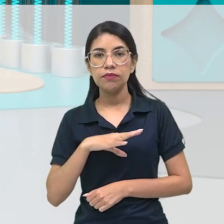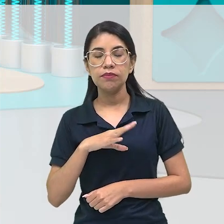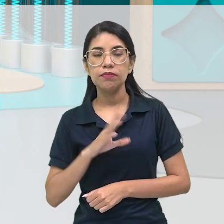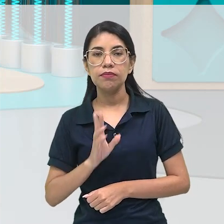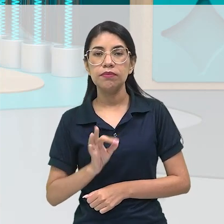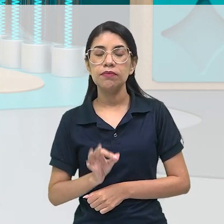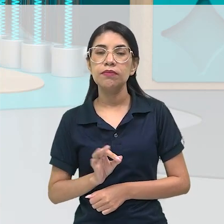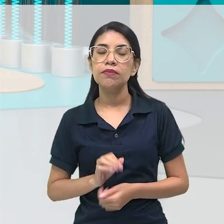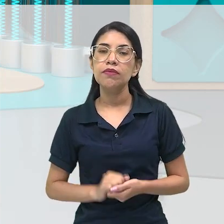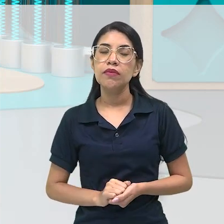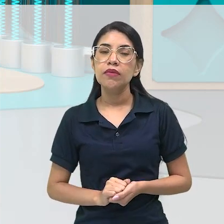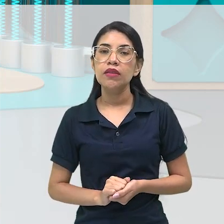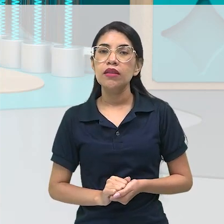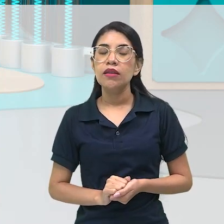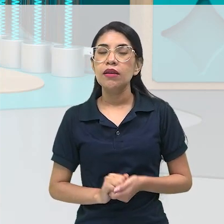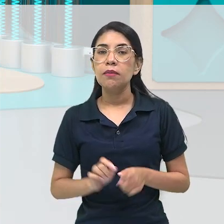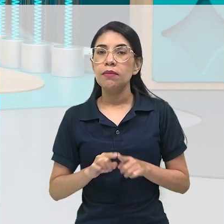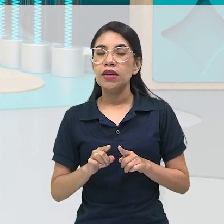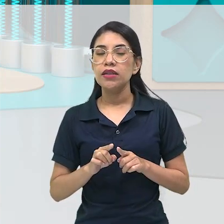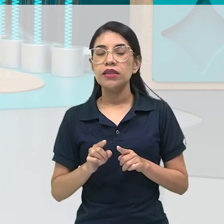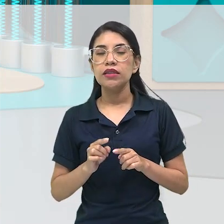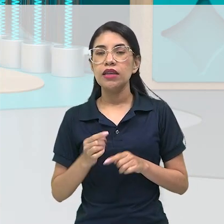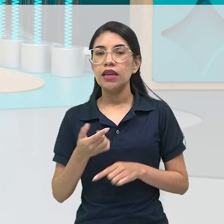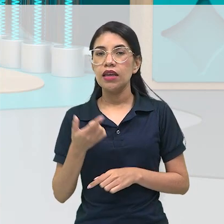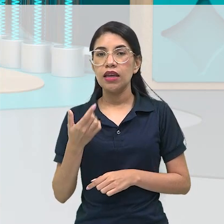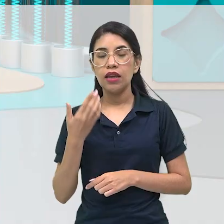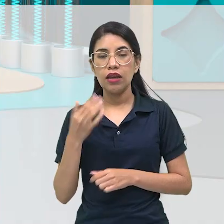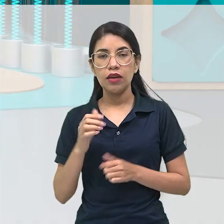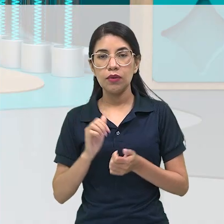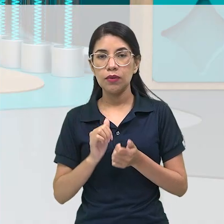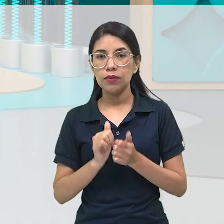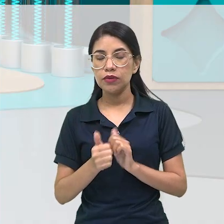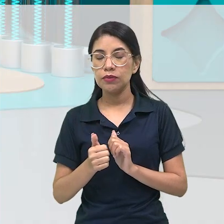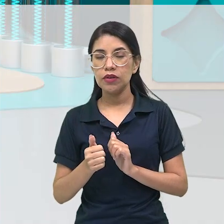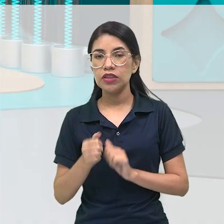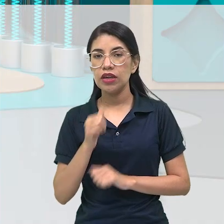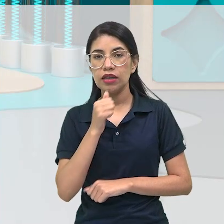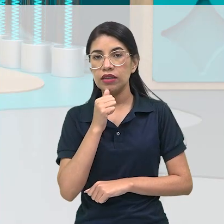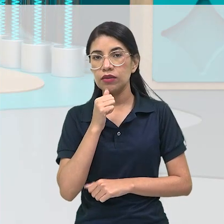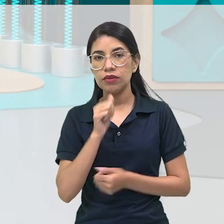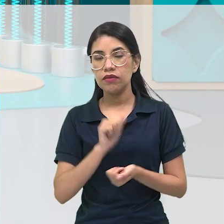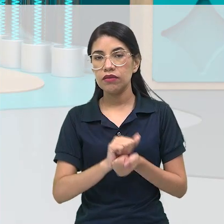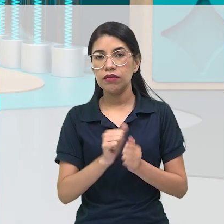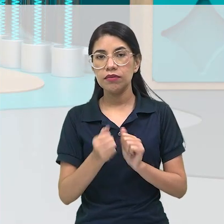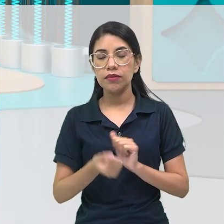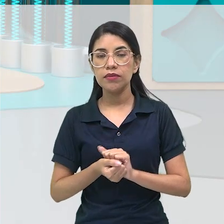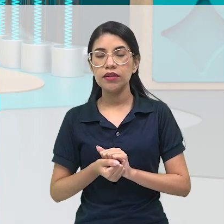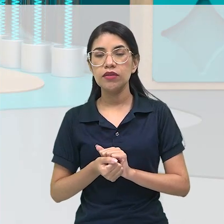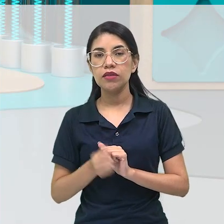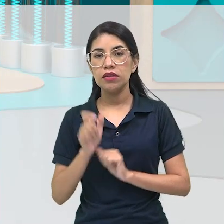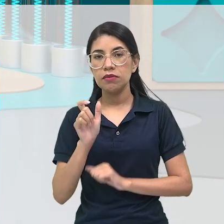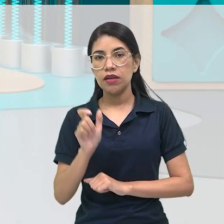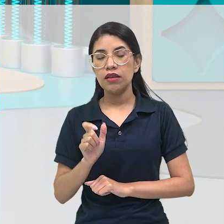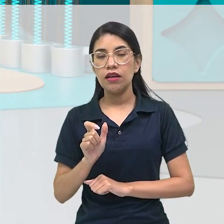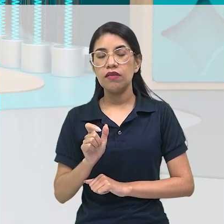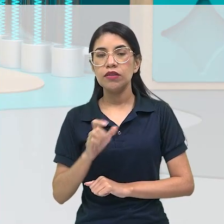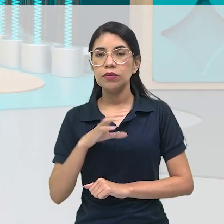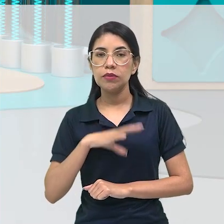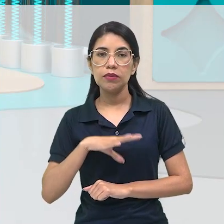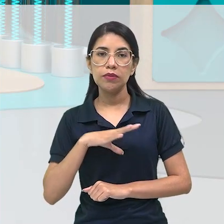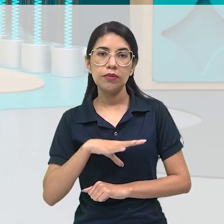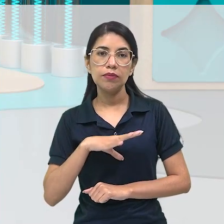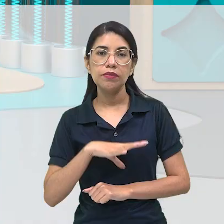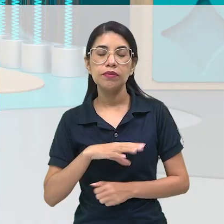acostumados a ouvir. O beisebol ainda não sofreu esse fenômeno da língua, da nossa língua